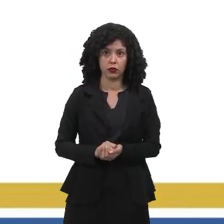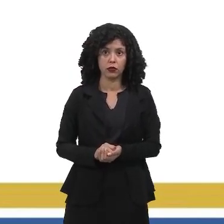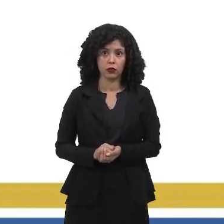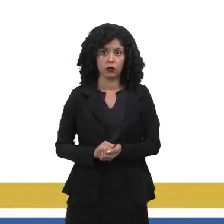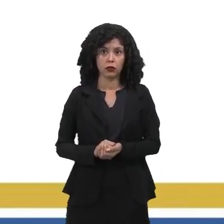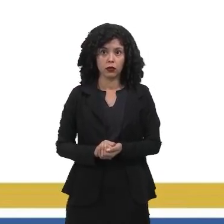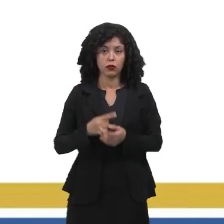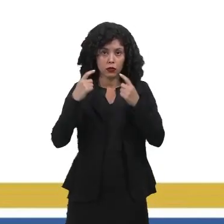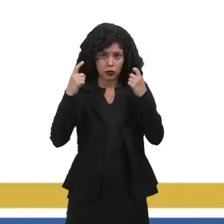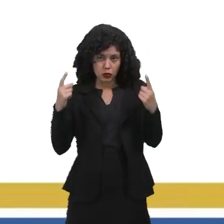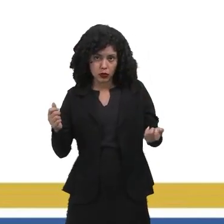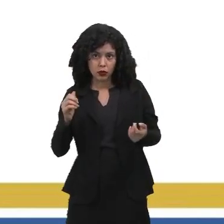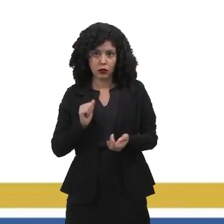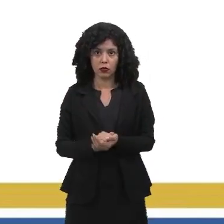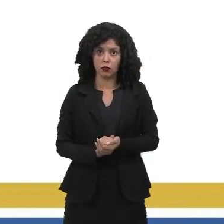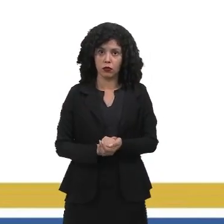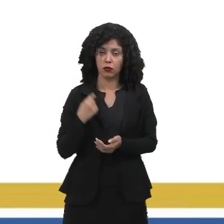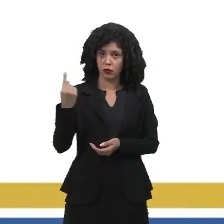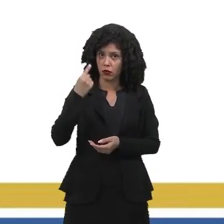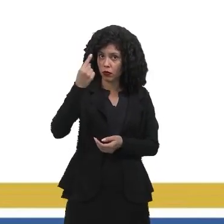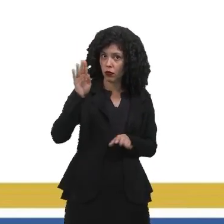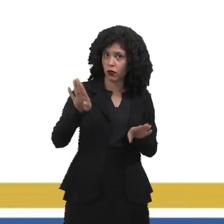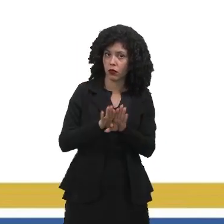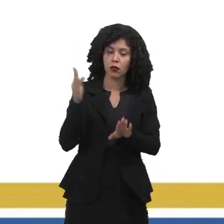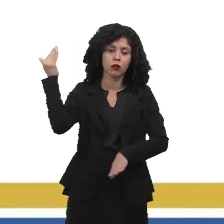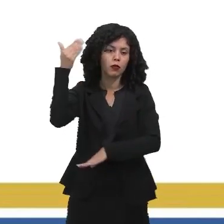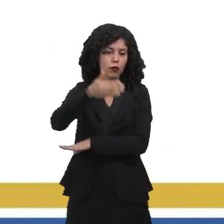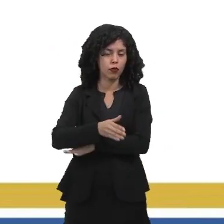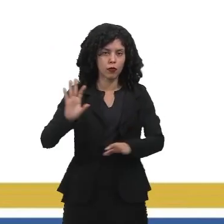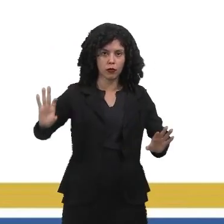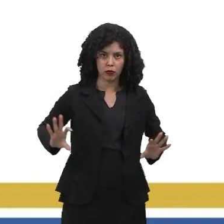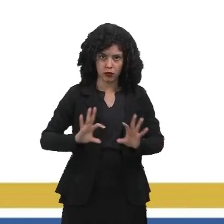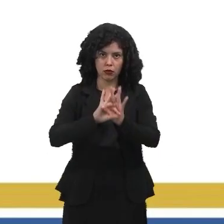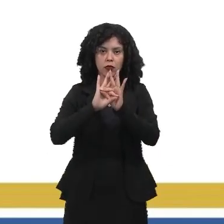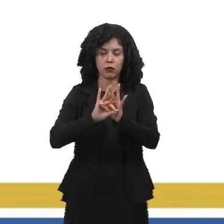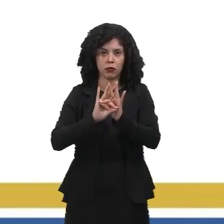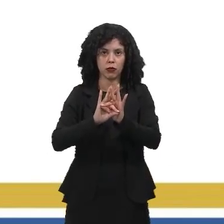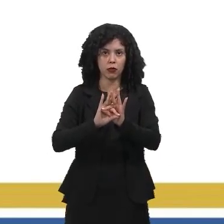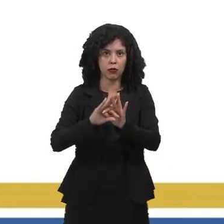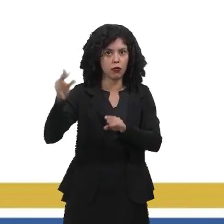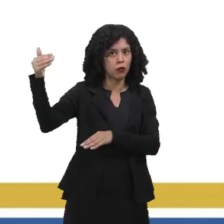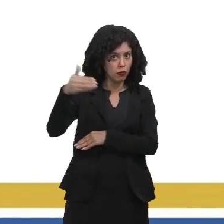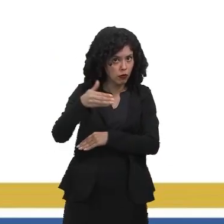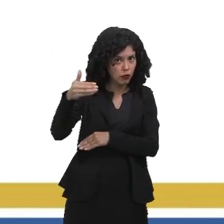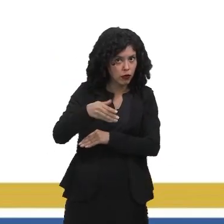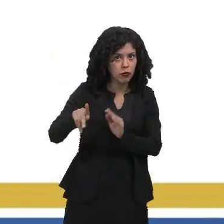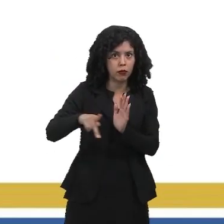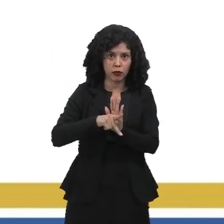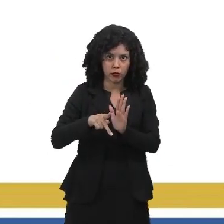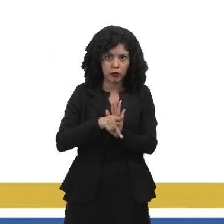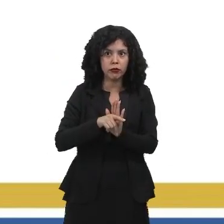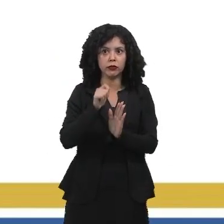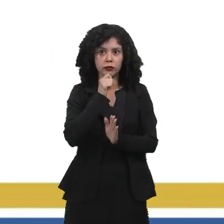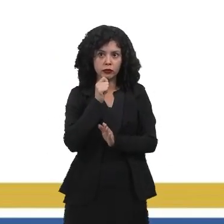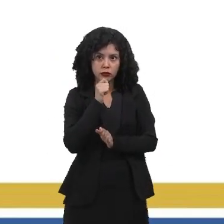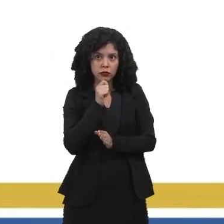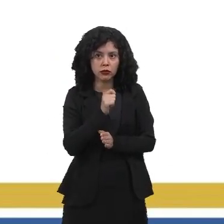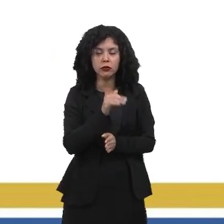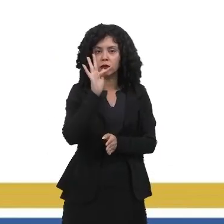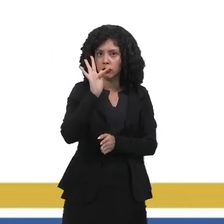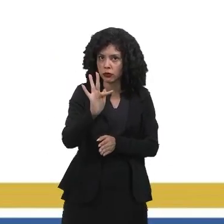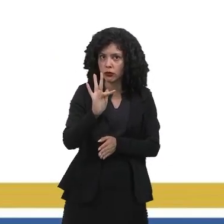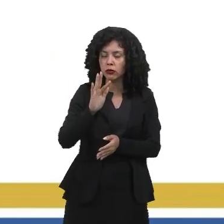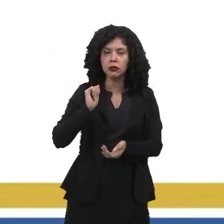se a altura do som? Primeiro, a altura ela está diretamente relacionada com a frequência. Nesse sentido, a frequência, se